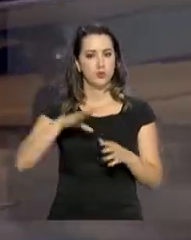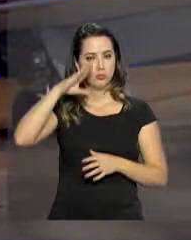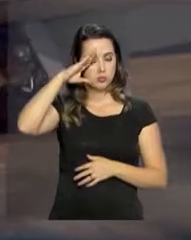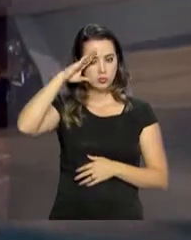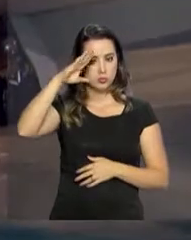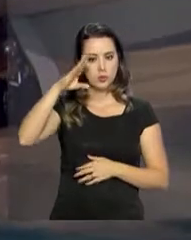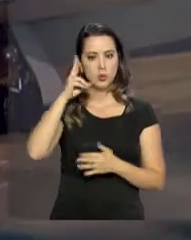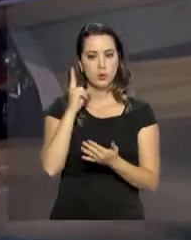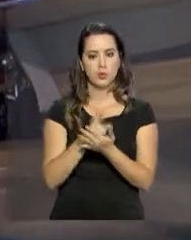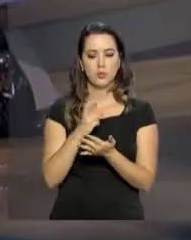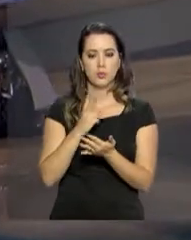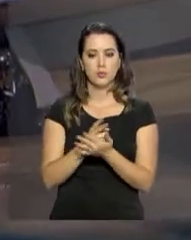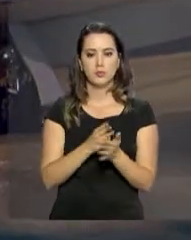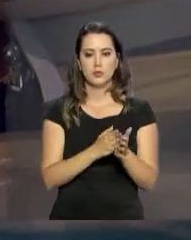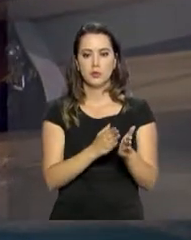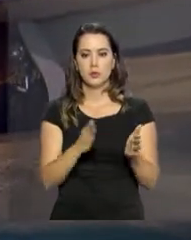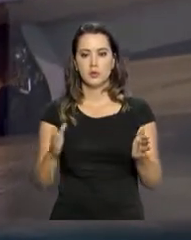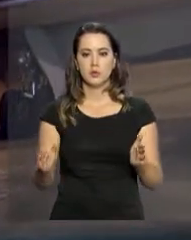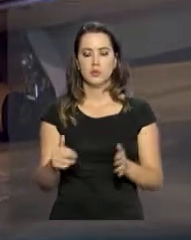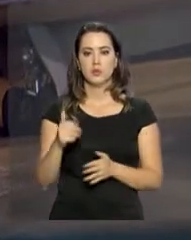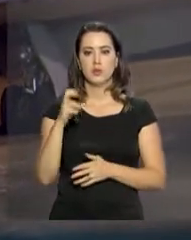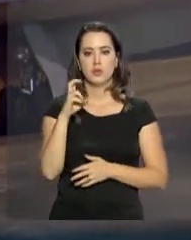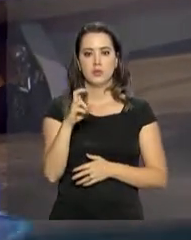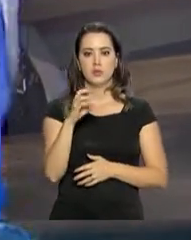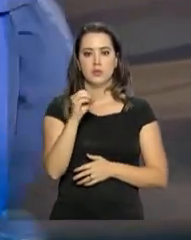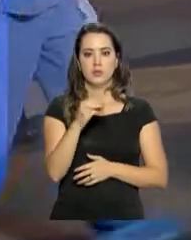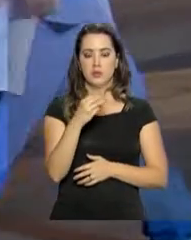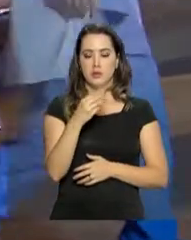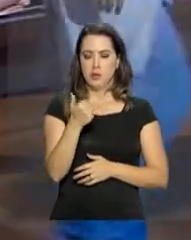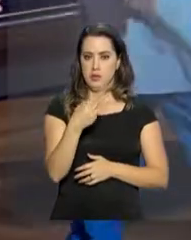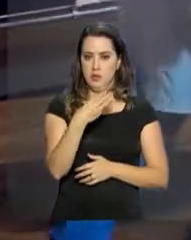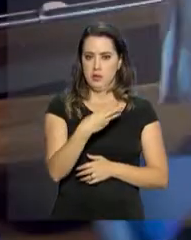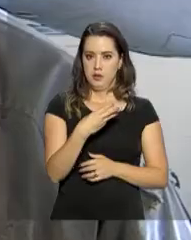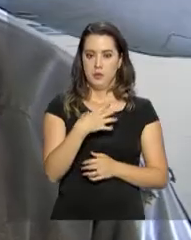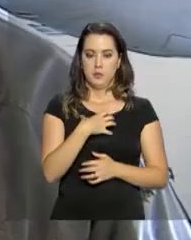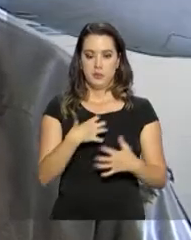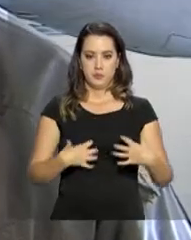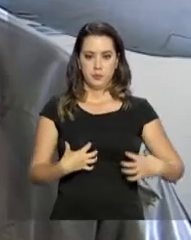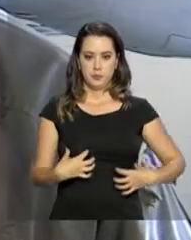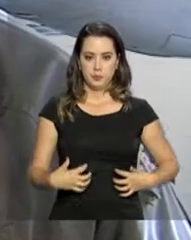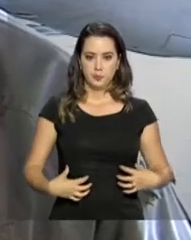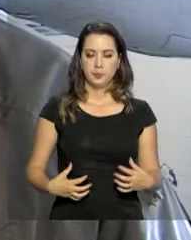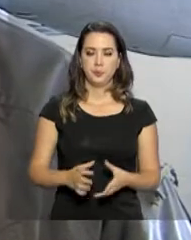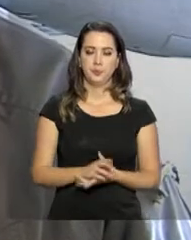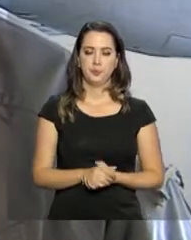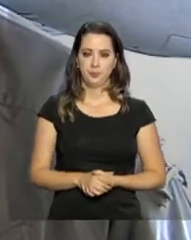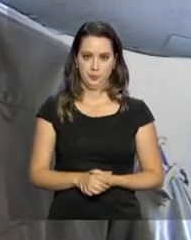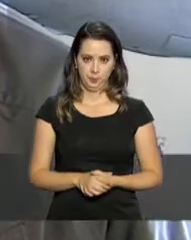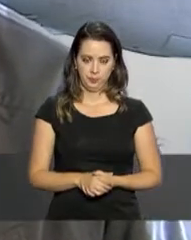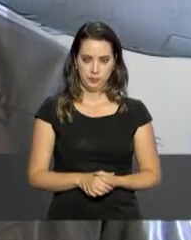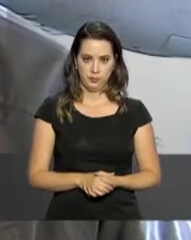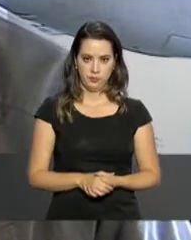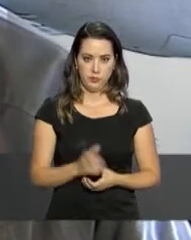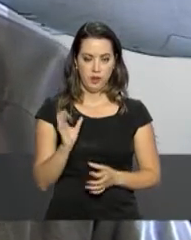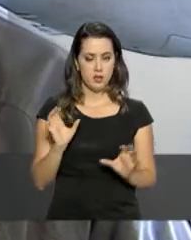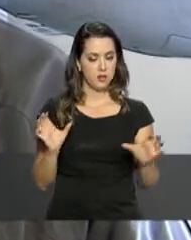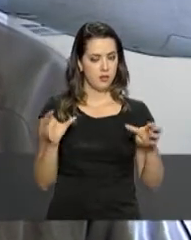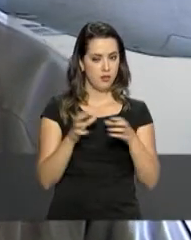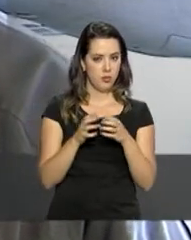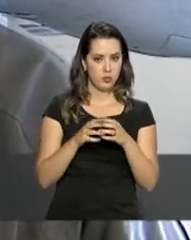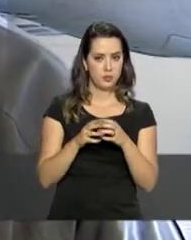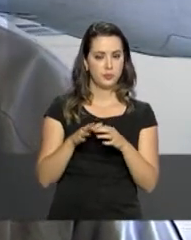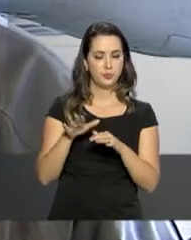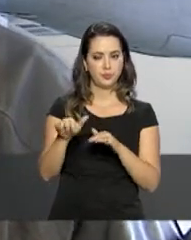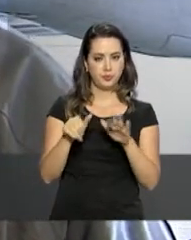Brasileira, no mesmo período, transportou 513 órgãos e tecidos. Essa central de transplantes, ela faz contato com o Comando de